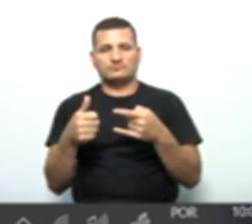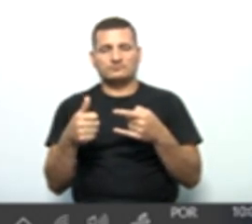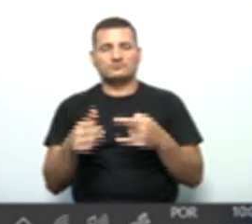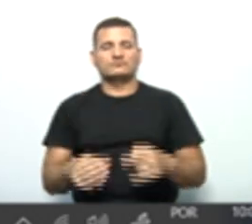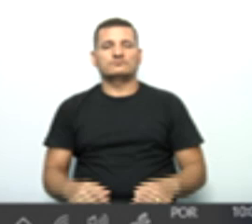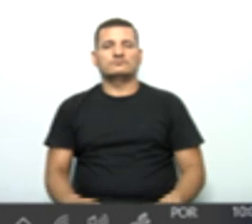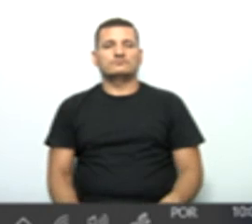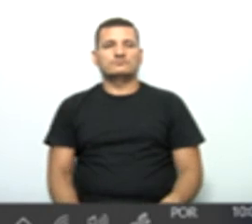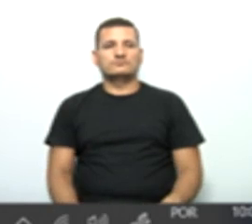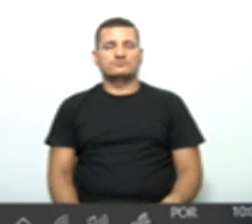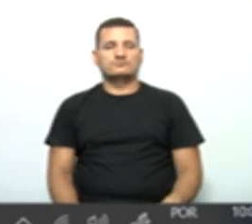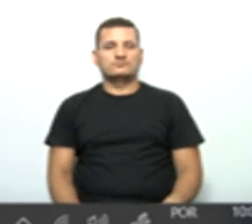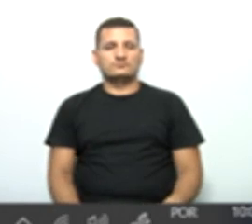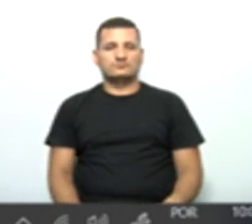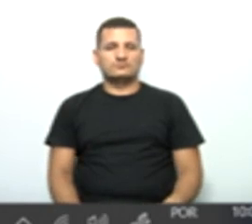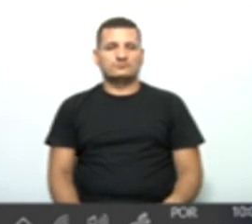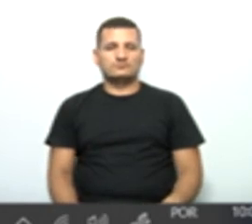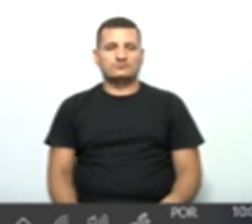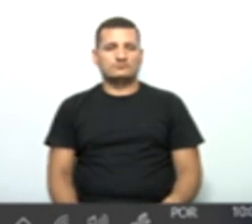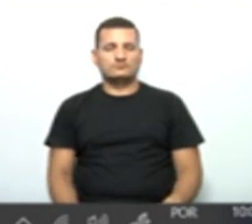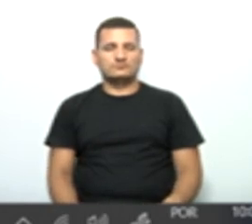Aqui eu vou colocar